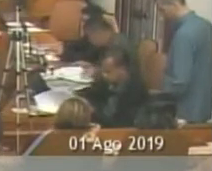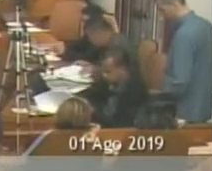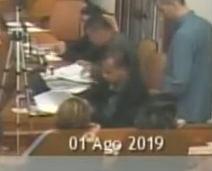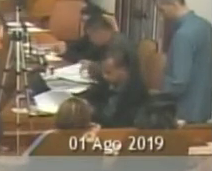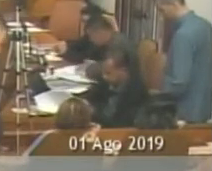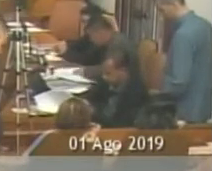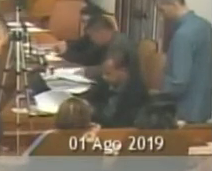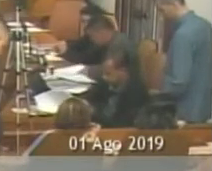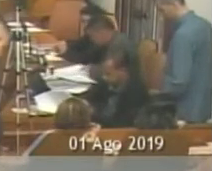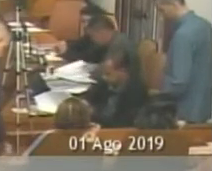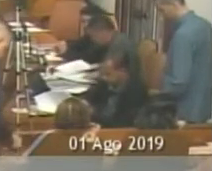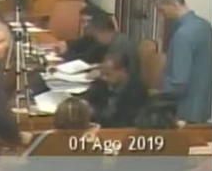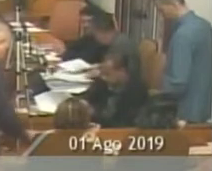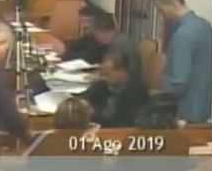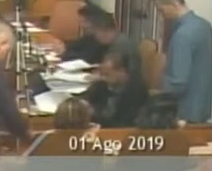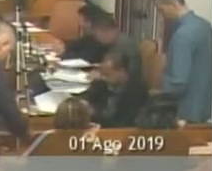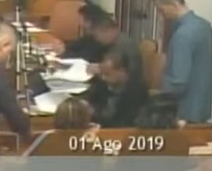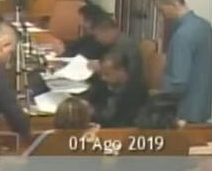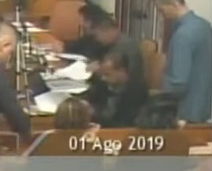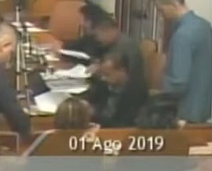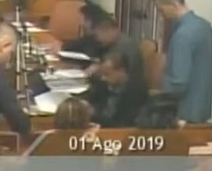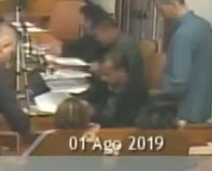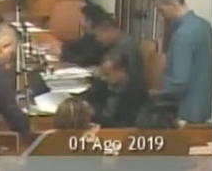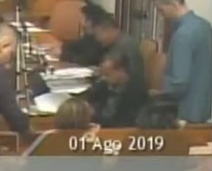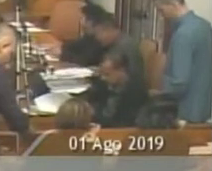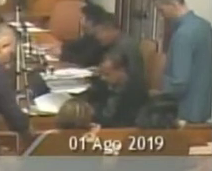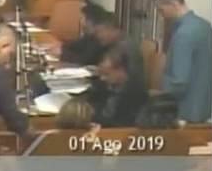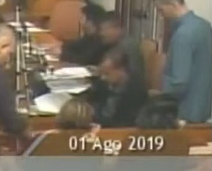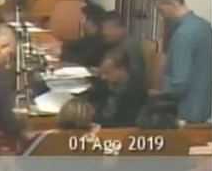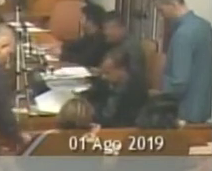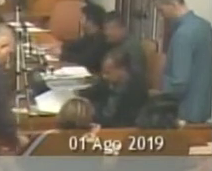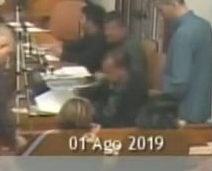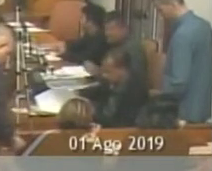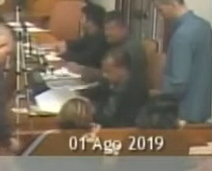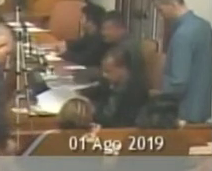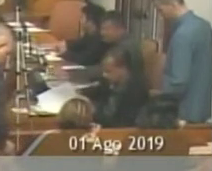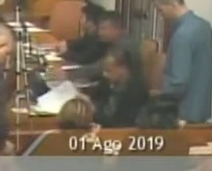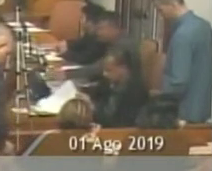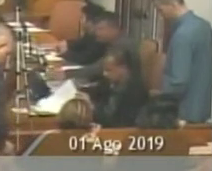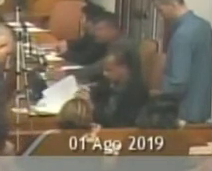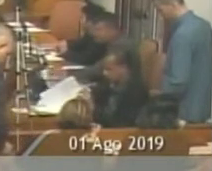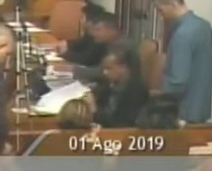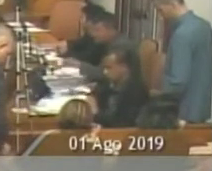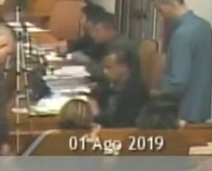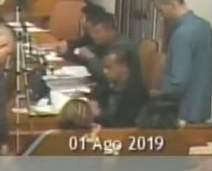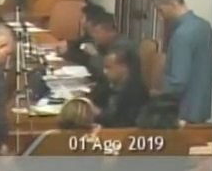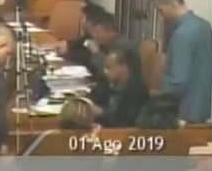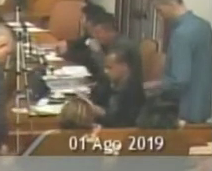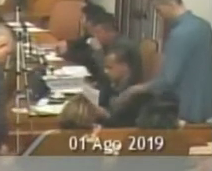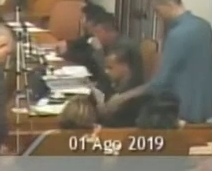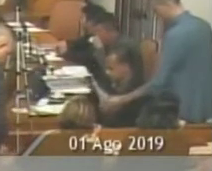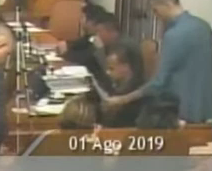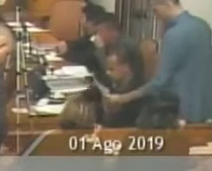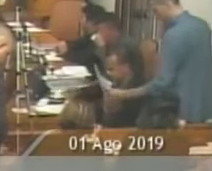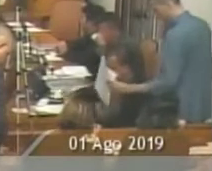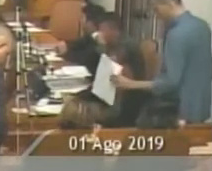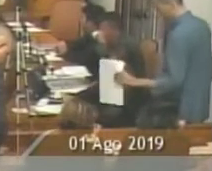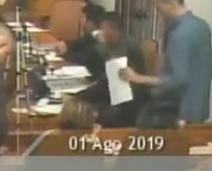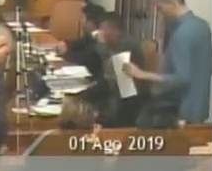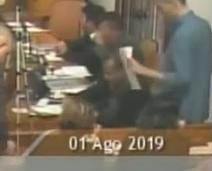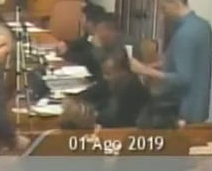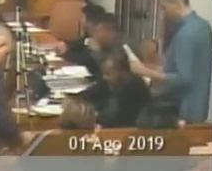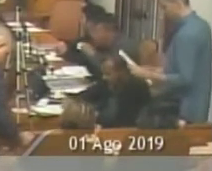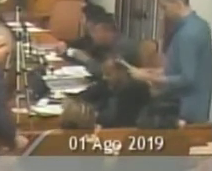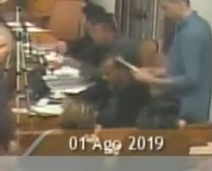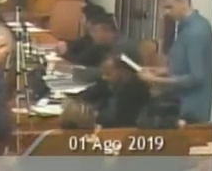do segundo período de 2019. Matéria do vereador Canindé do Social. Projeto de decreto legislativo número 022,